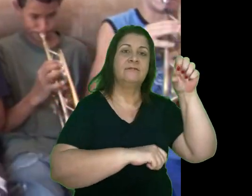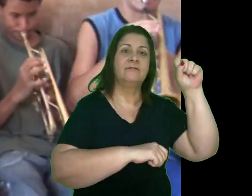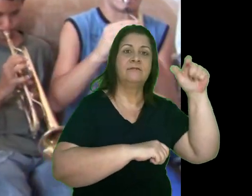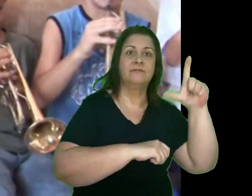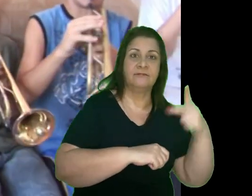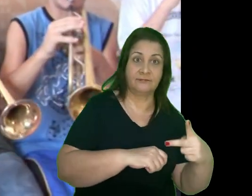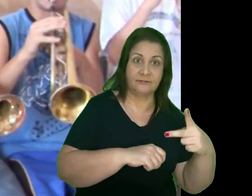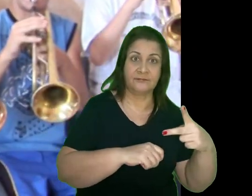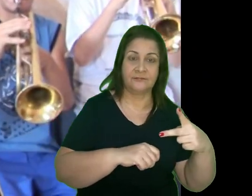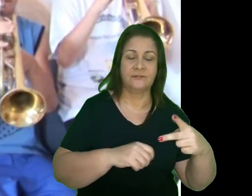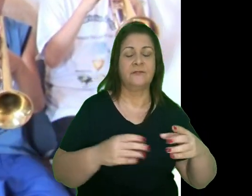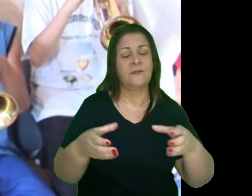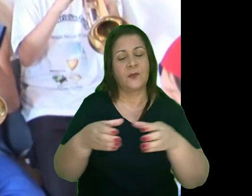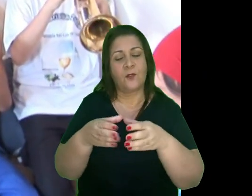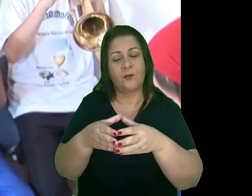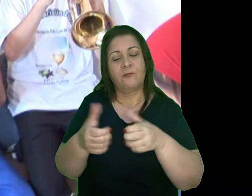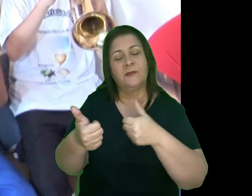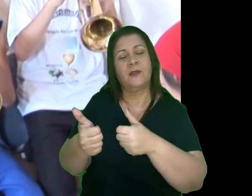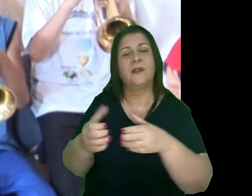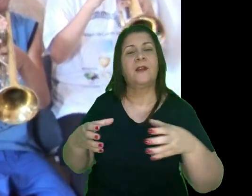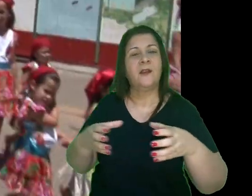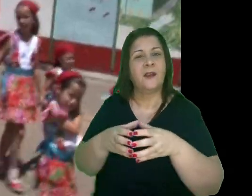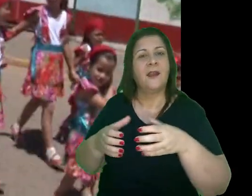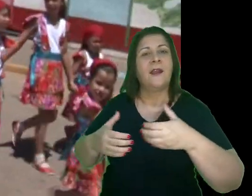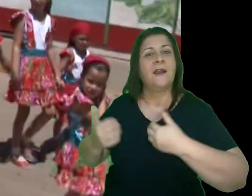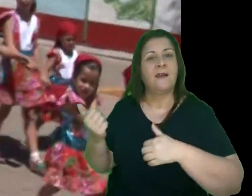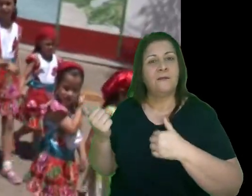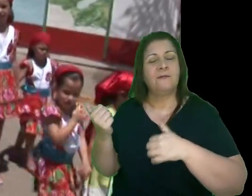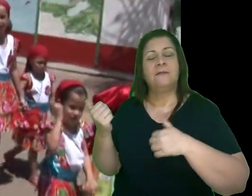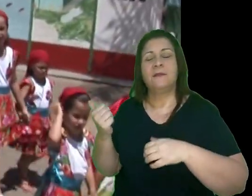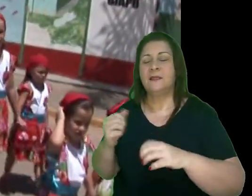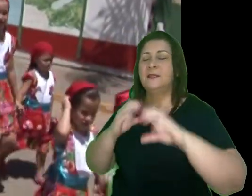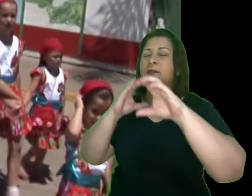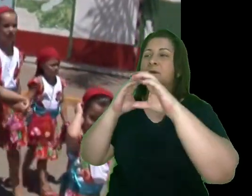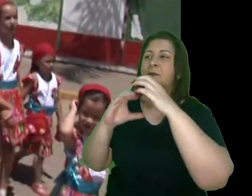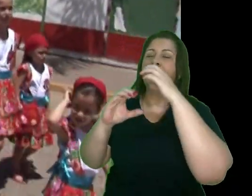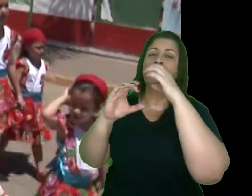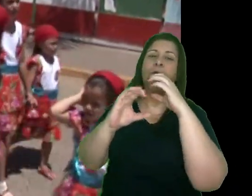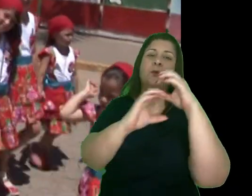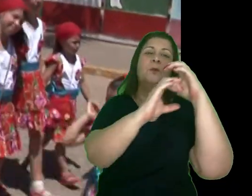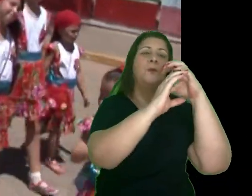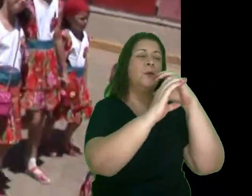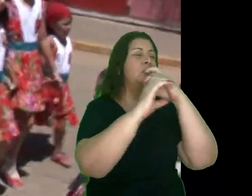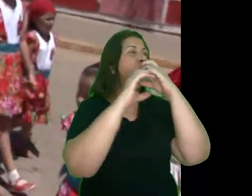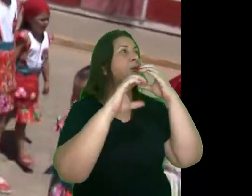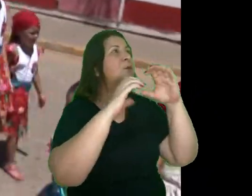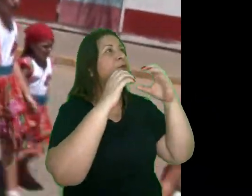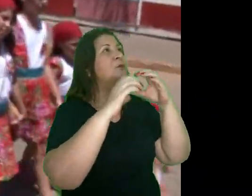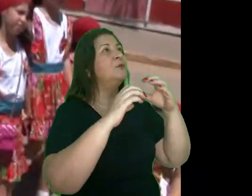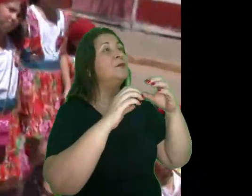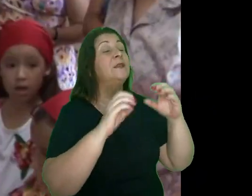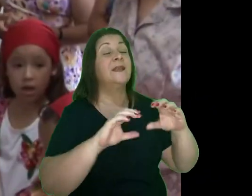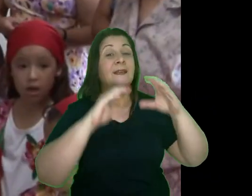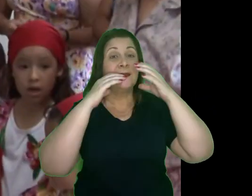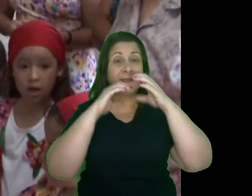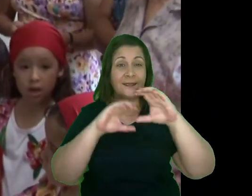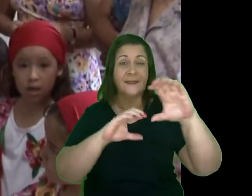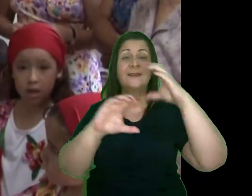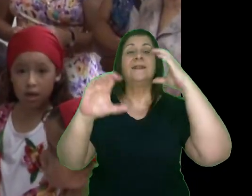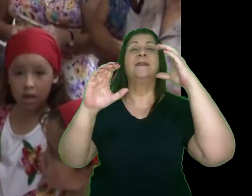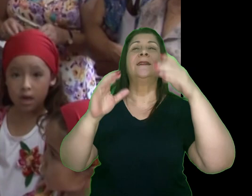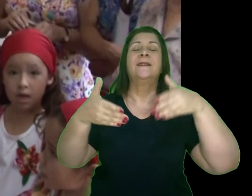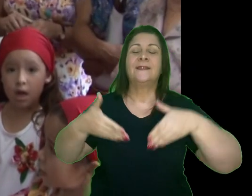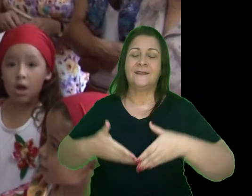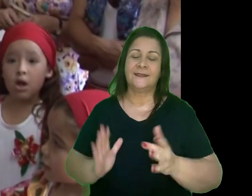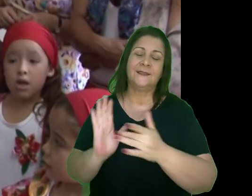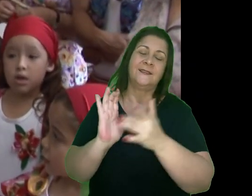tradição. Em São Luís do Paraitinga, o grupo é acompanhado por uma banda, com instrumento de sopro e com versos evocando o nascimento